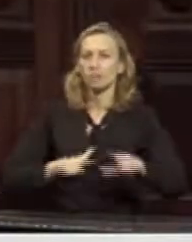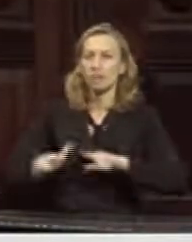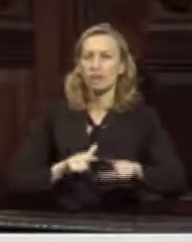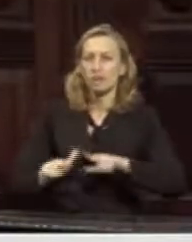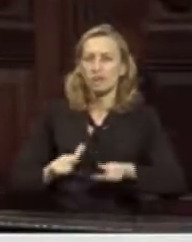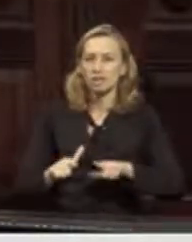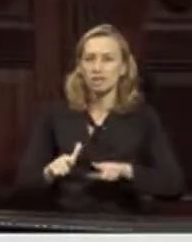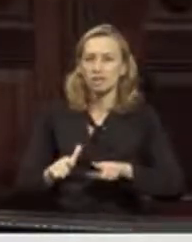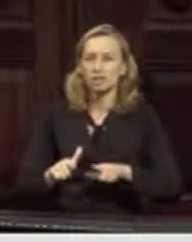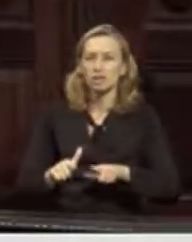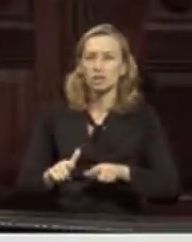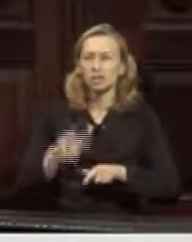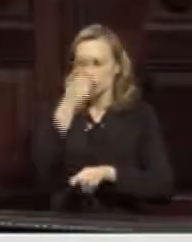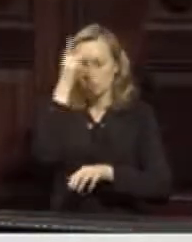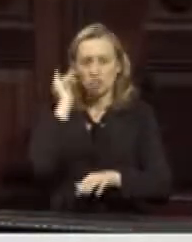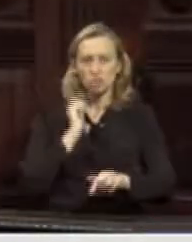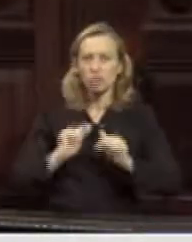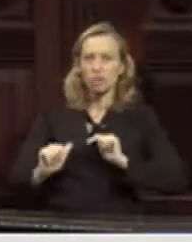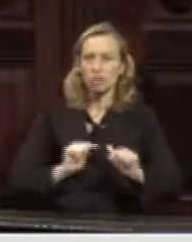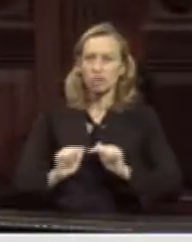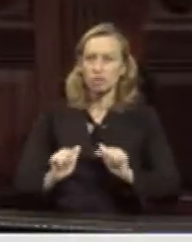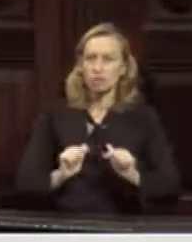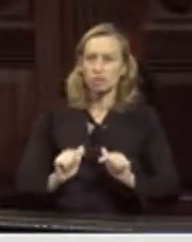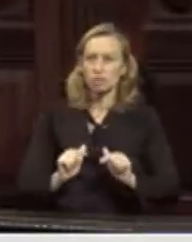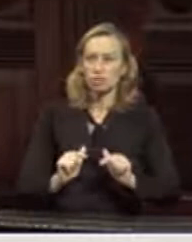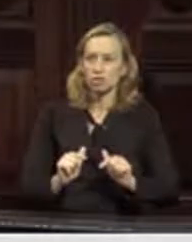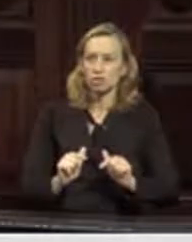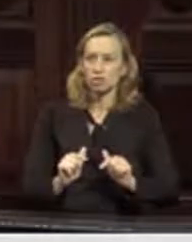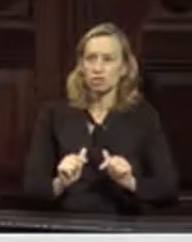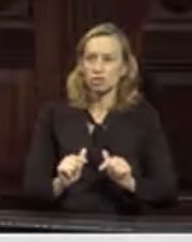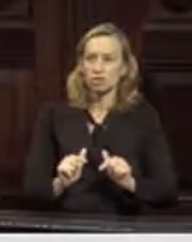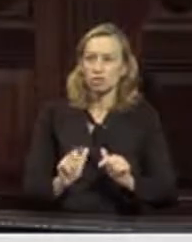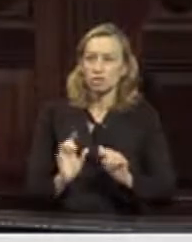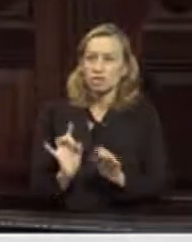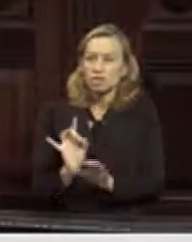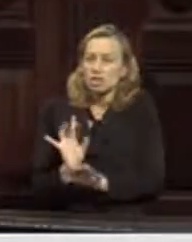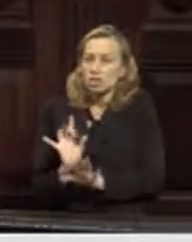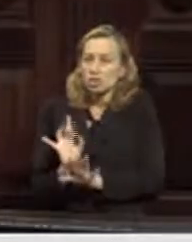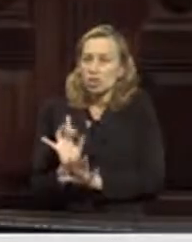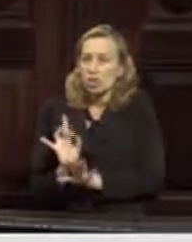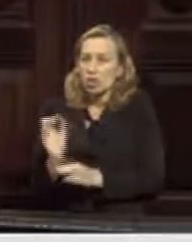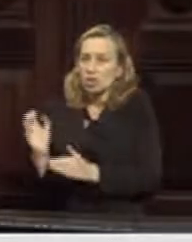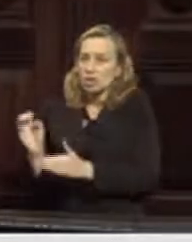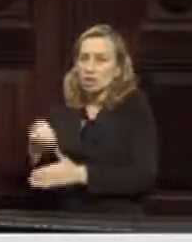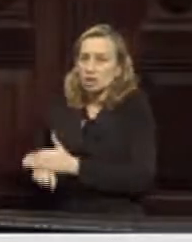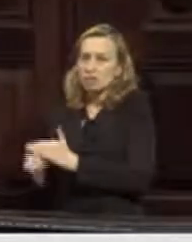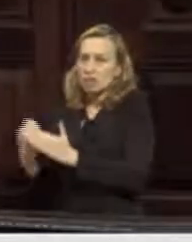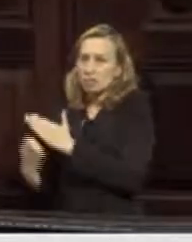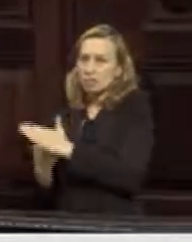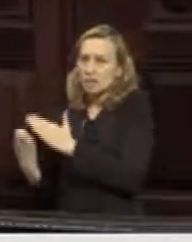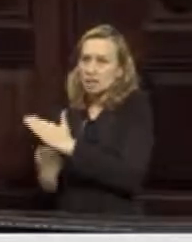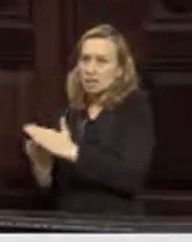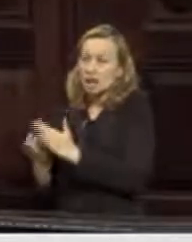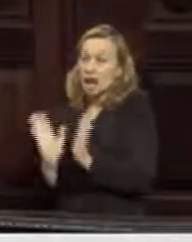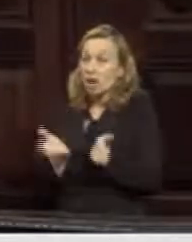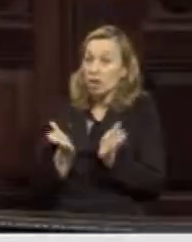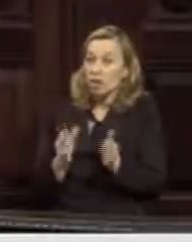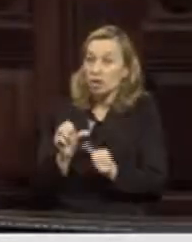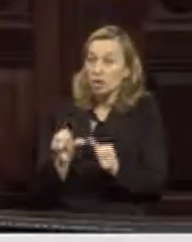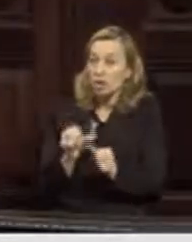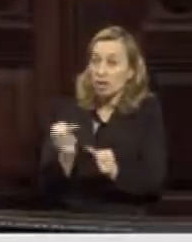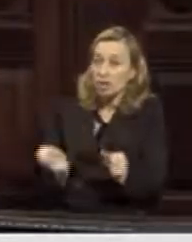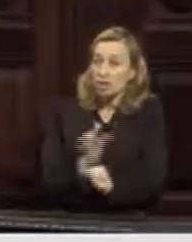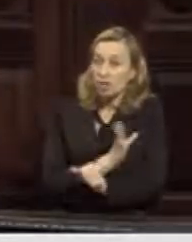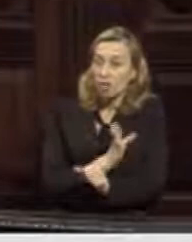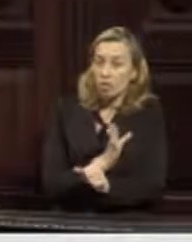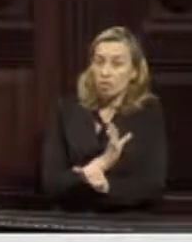fim, os trabalhadores da iniciativa privada estavam sozinhos, quando da reforma da Previdência, a